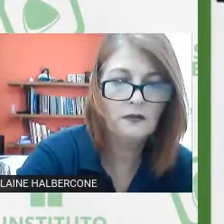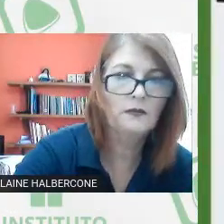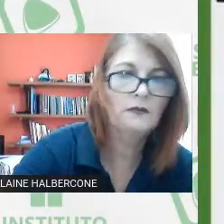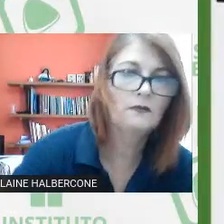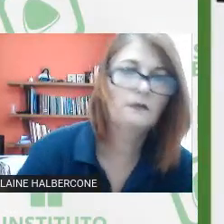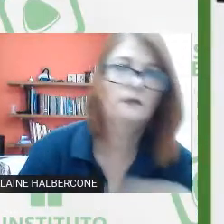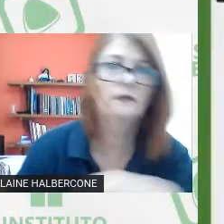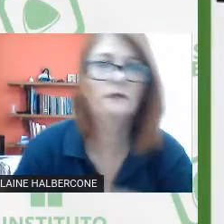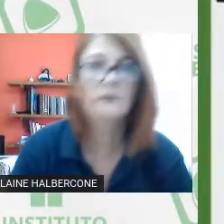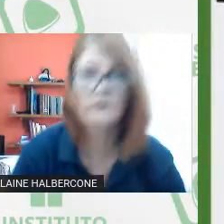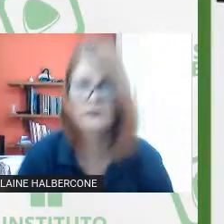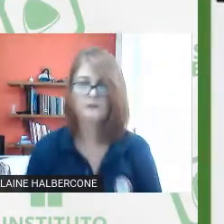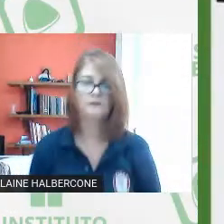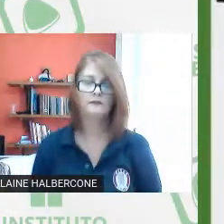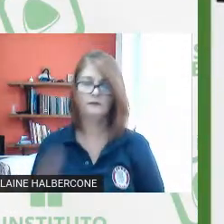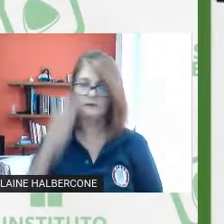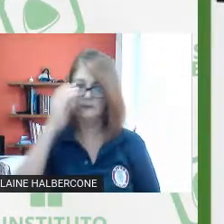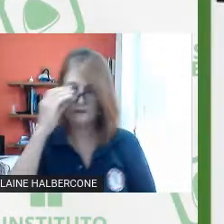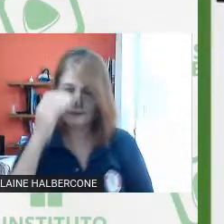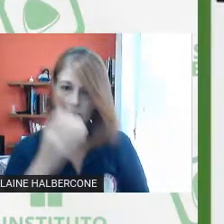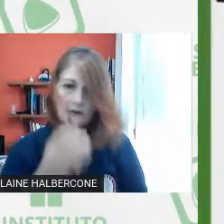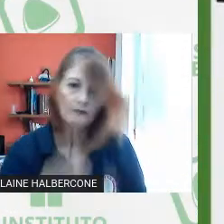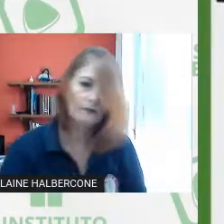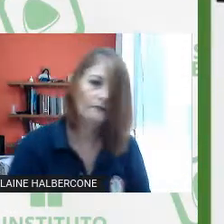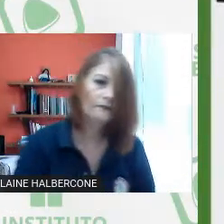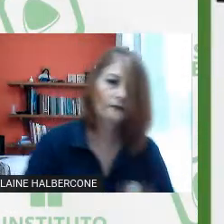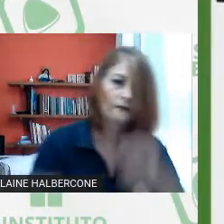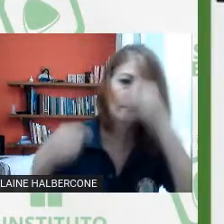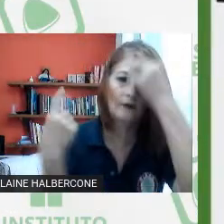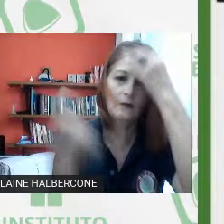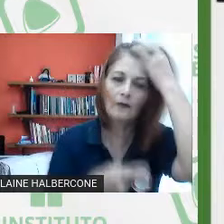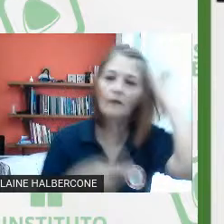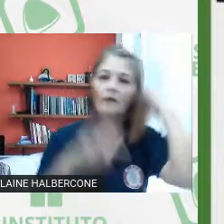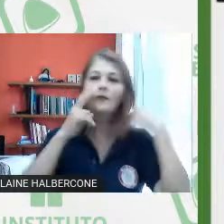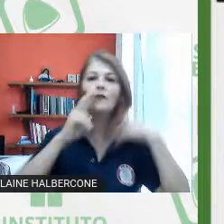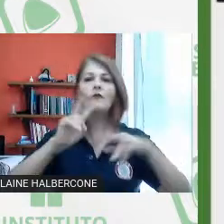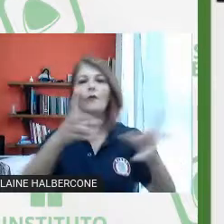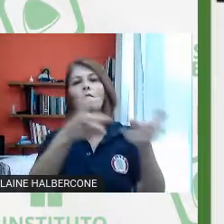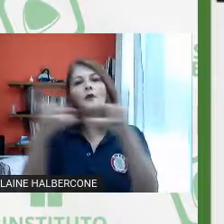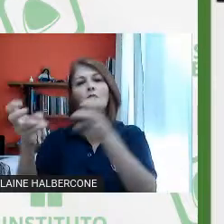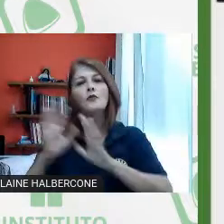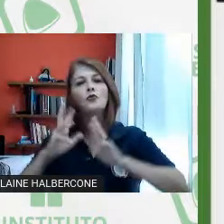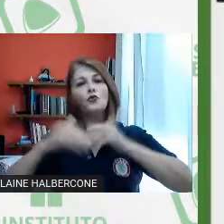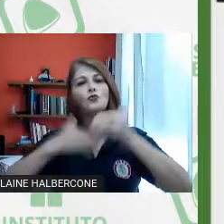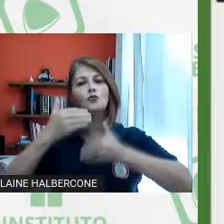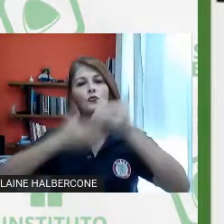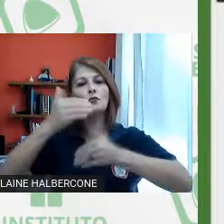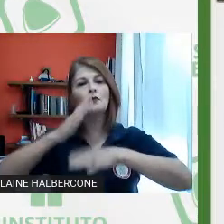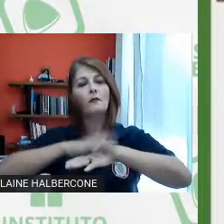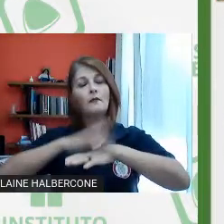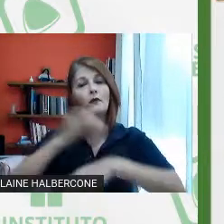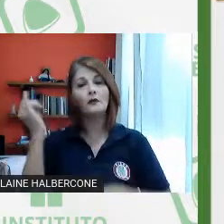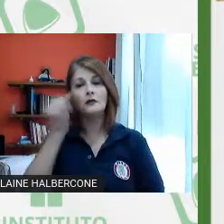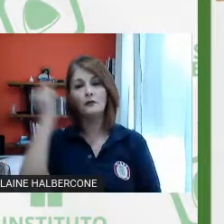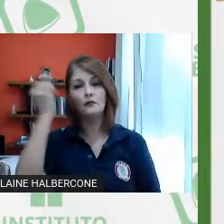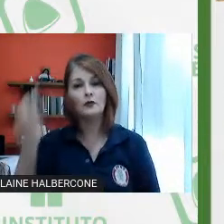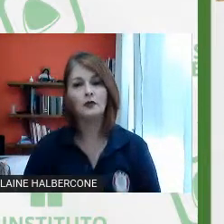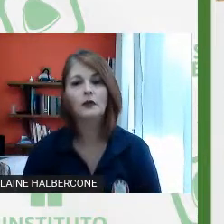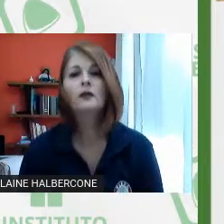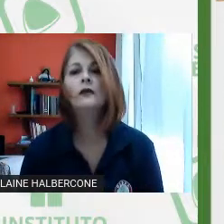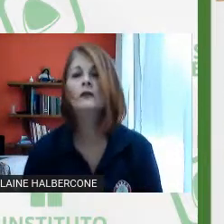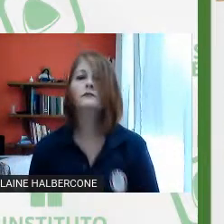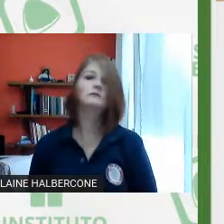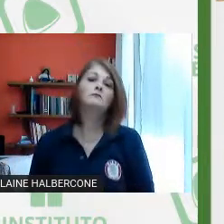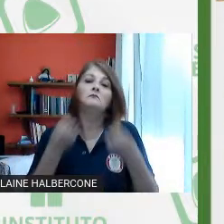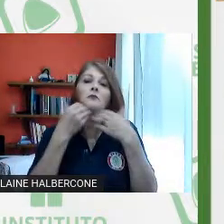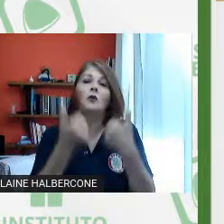gráfico, ele é completamente pessoal, é a nossa visão, a nossa percepção de todos os processos mais importantes que a gente achou. Bom, o